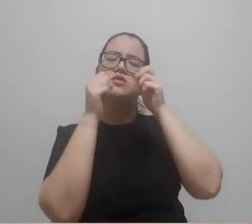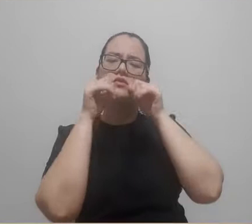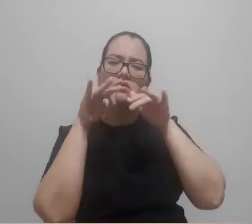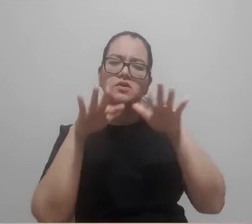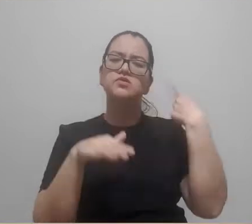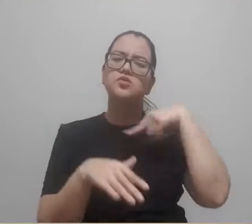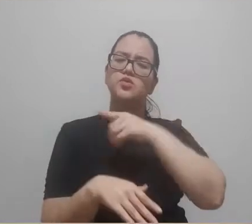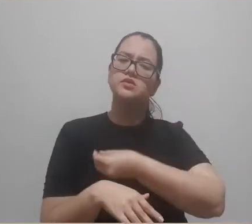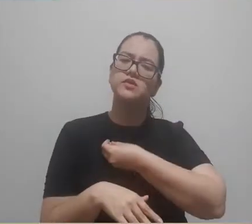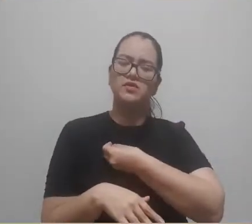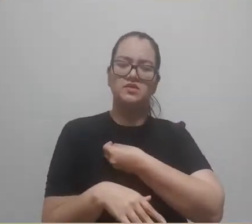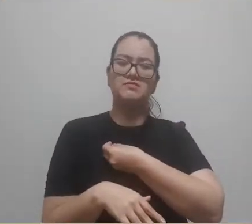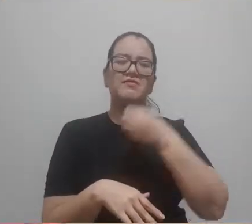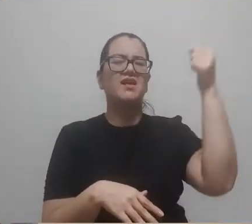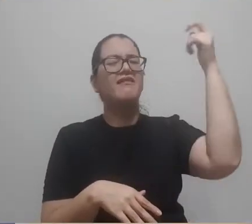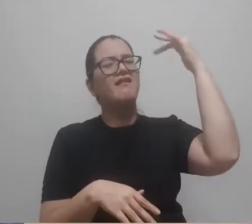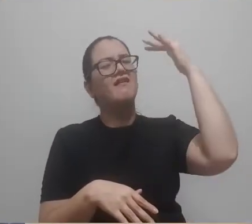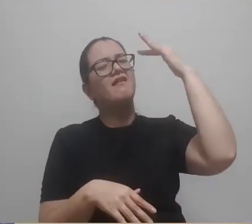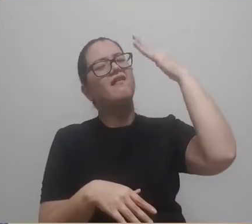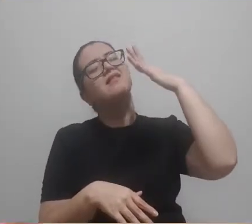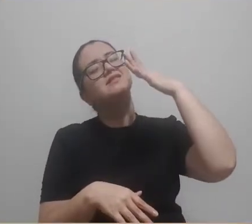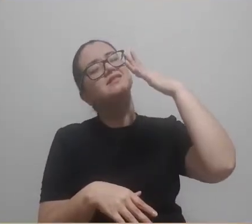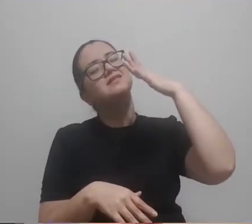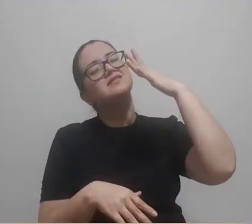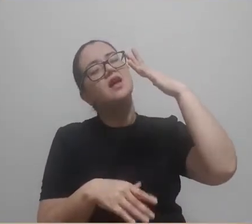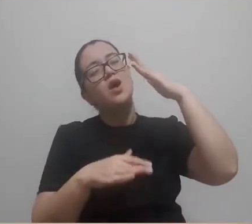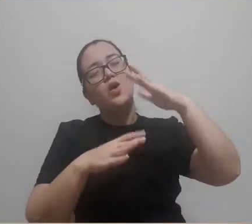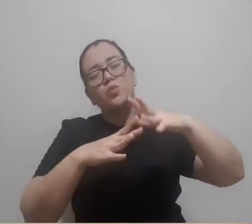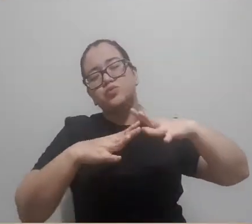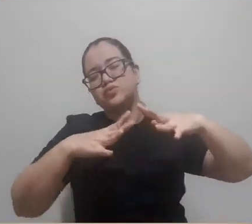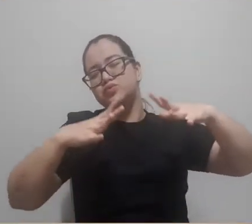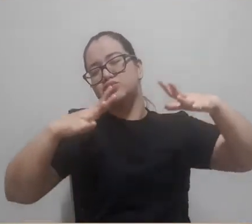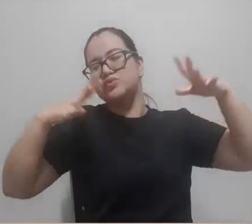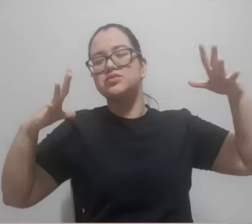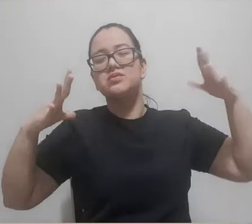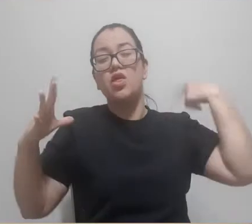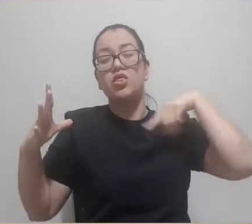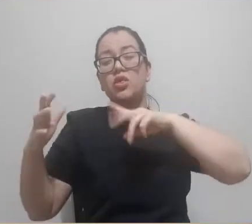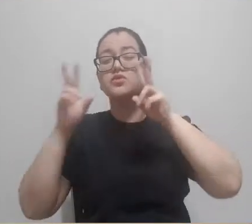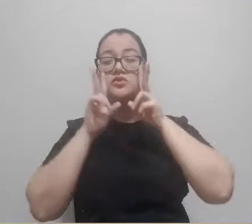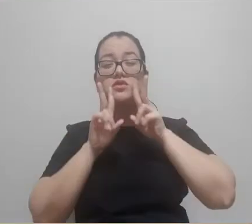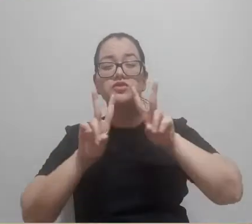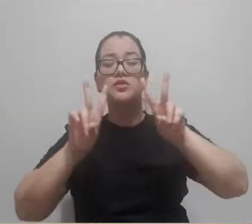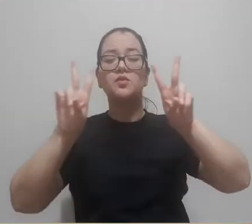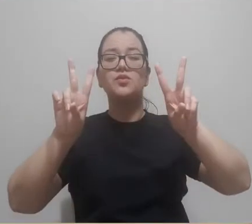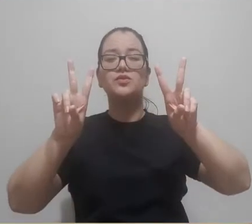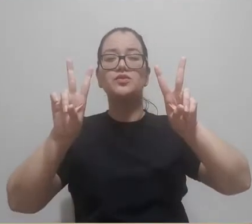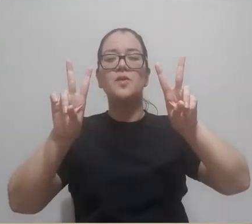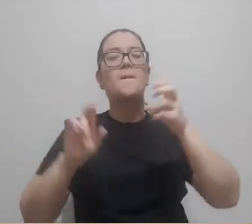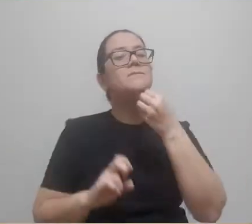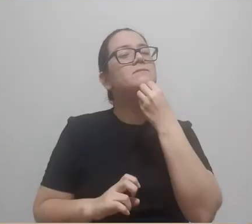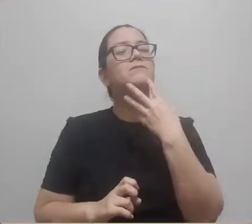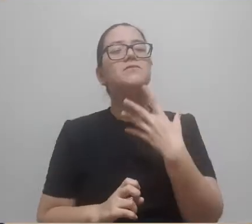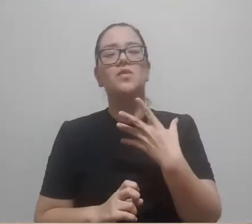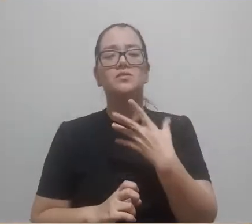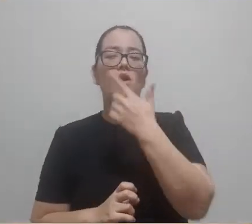abençoe, que sua graça sobre nós superabunde, de maneira que o nosso testemunho